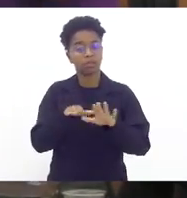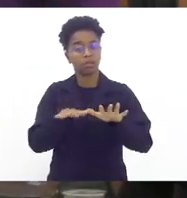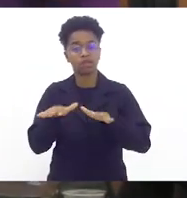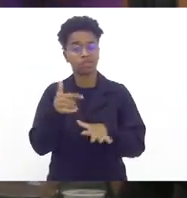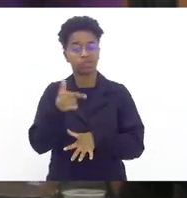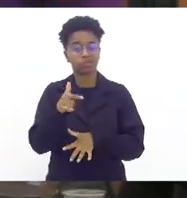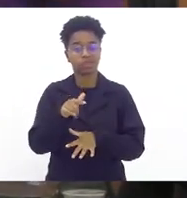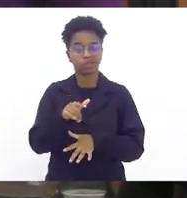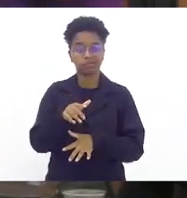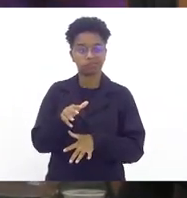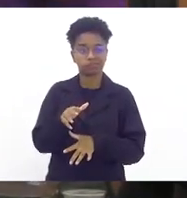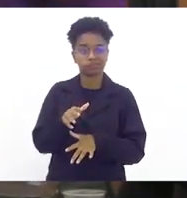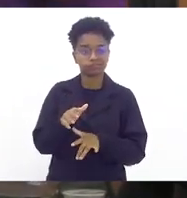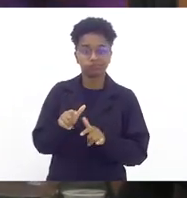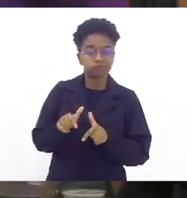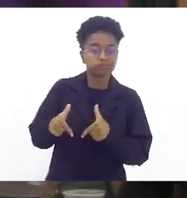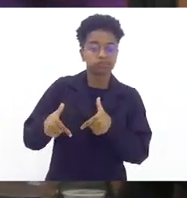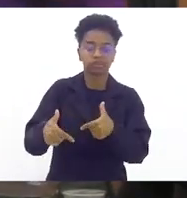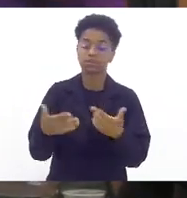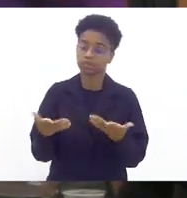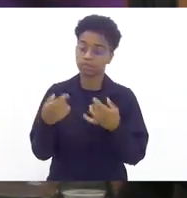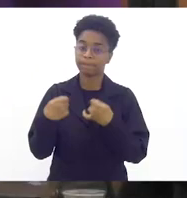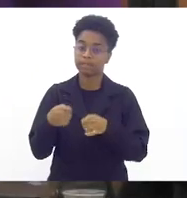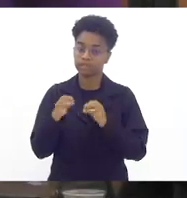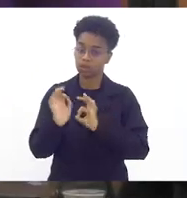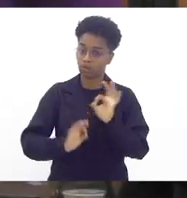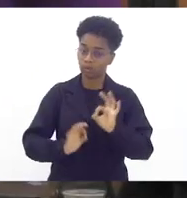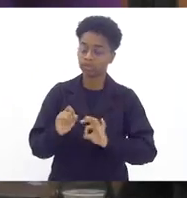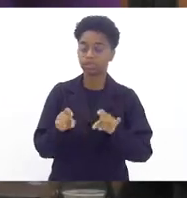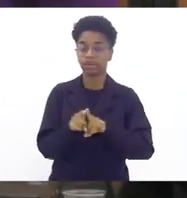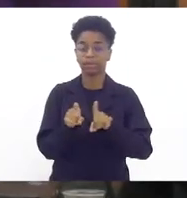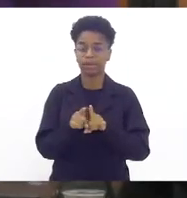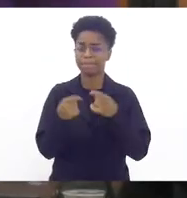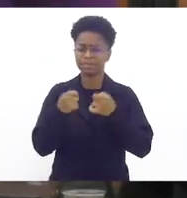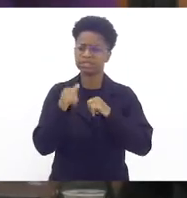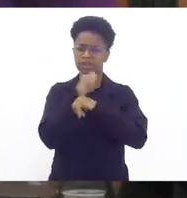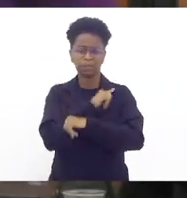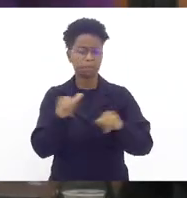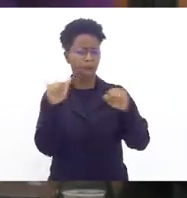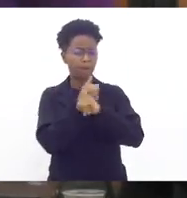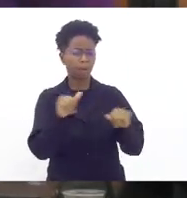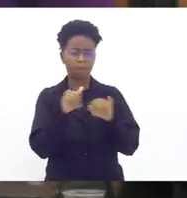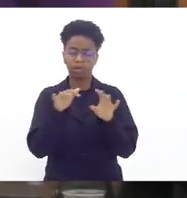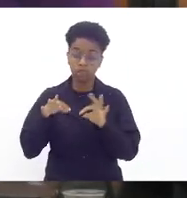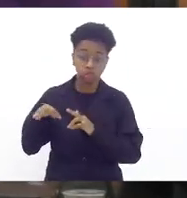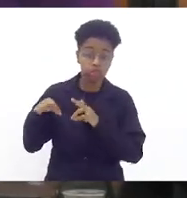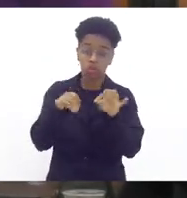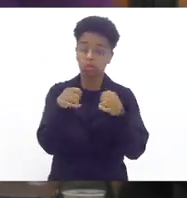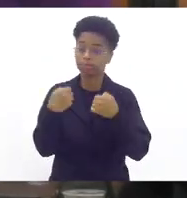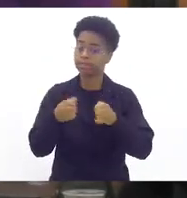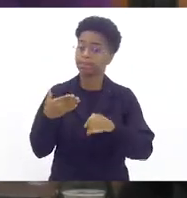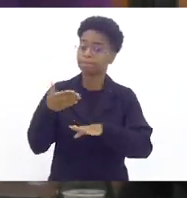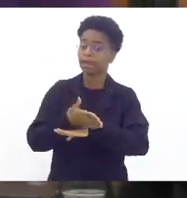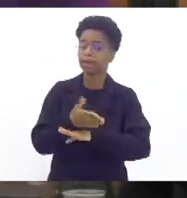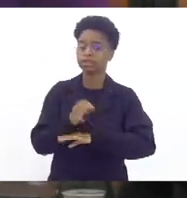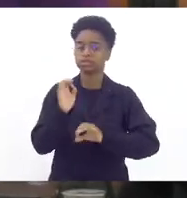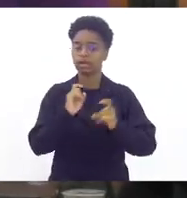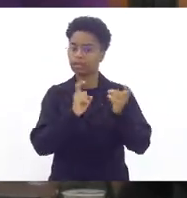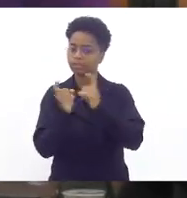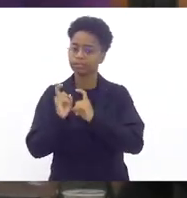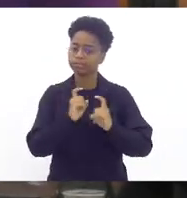fôlego. Então, é necessário que articule e eu faça um apelo desesperado para todo mundo, participe e articule.